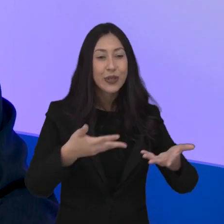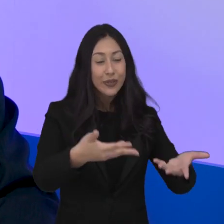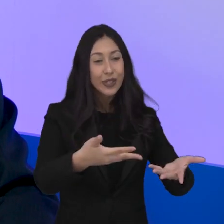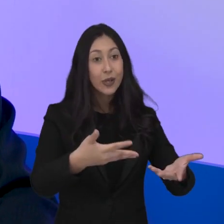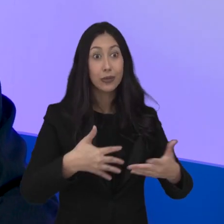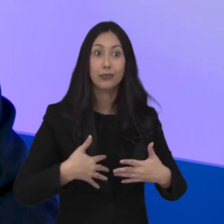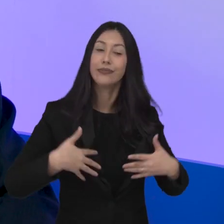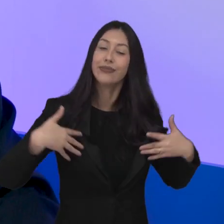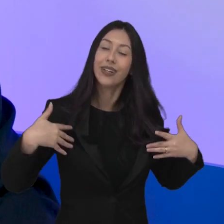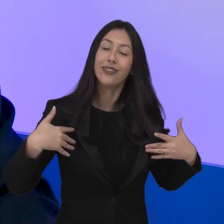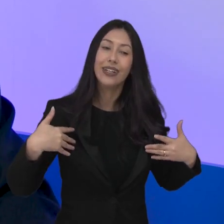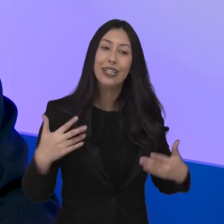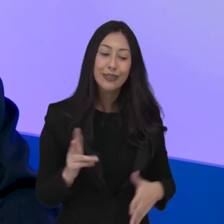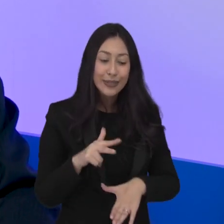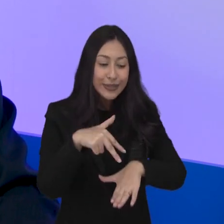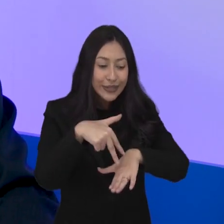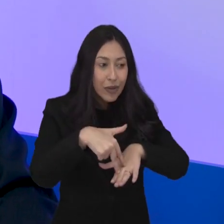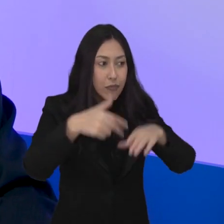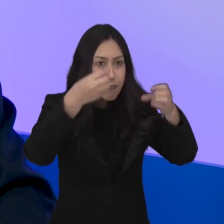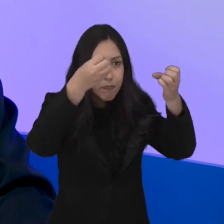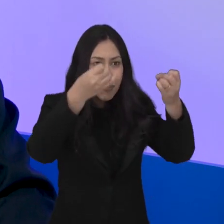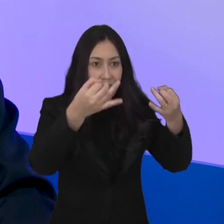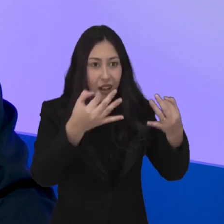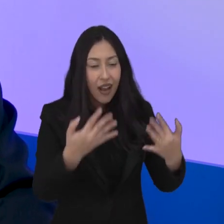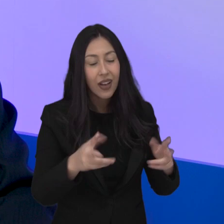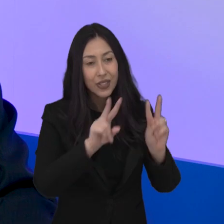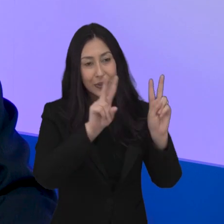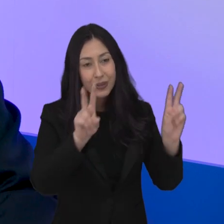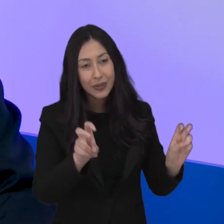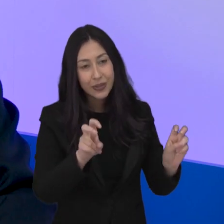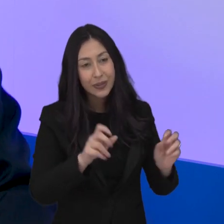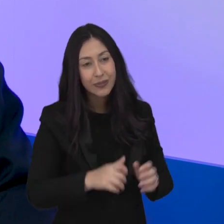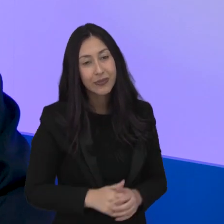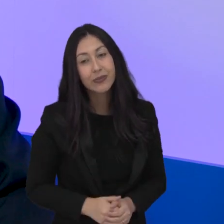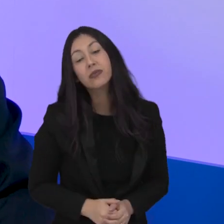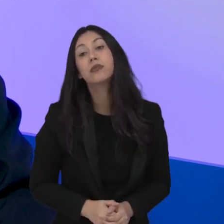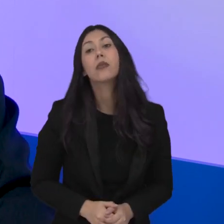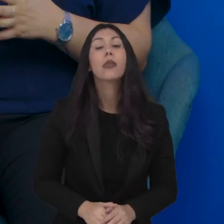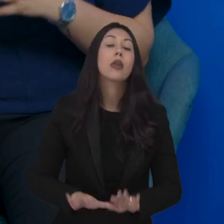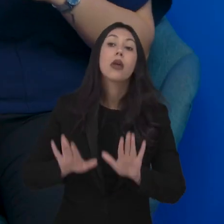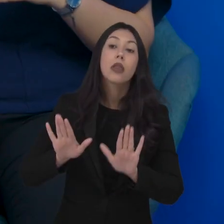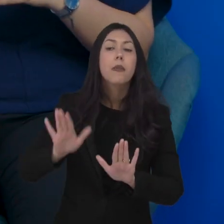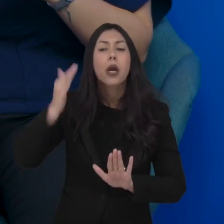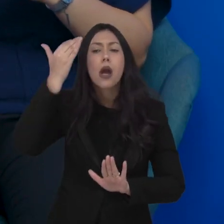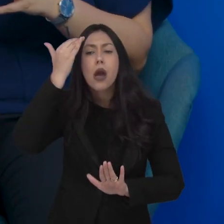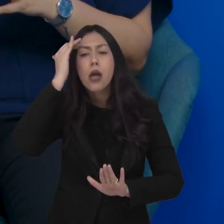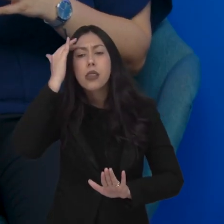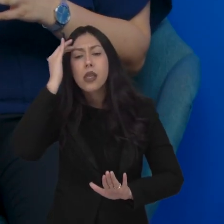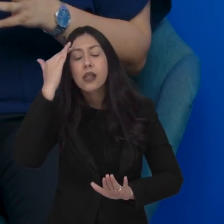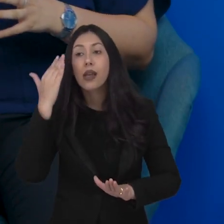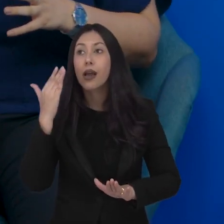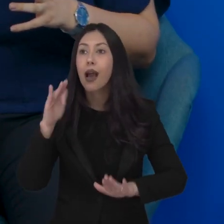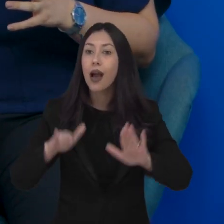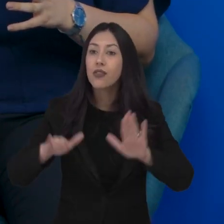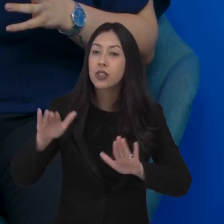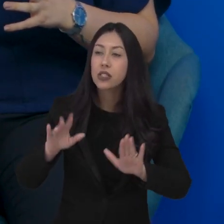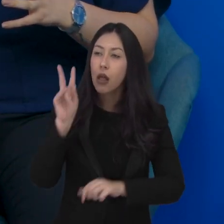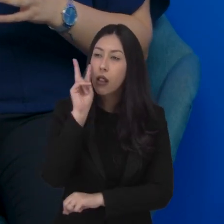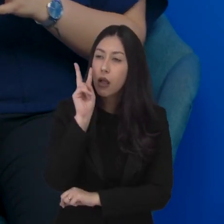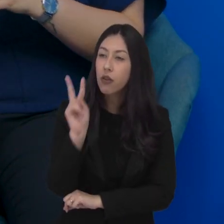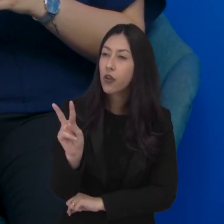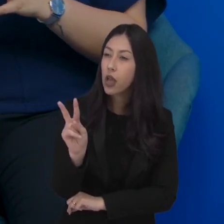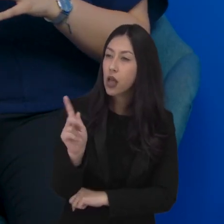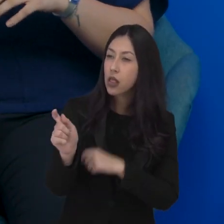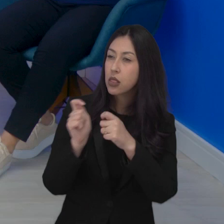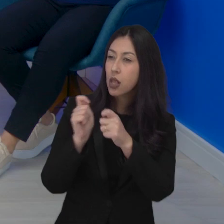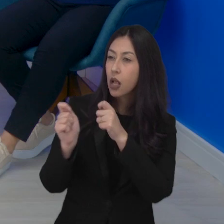convite. É uma honra estar aqui para poder esclarecer um pouco mais sobre esse assunto. Rafael, para a gente entender essa questão, às vezes a gente vê uma